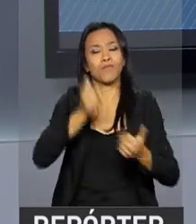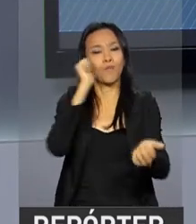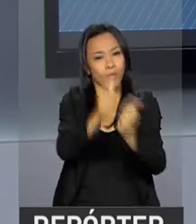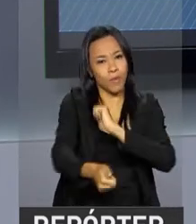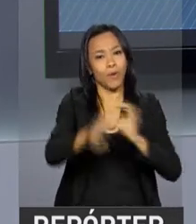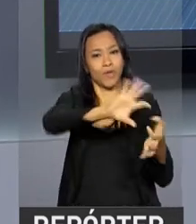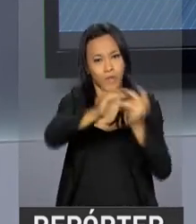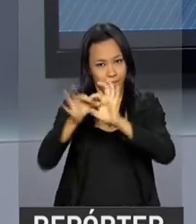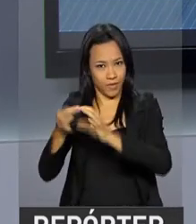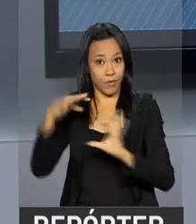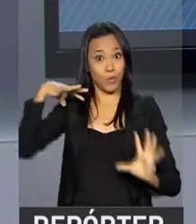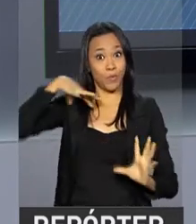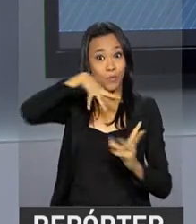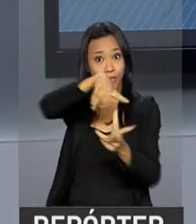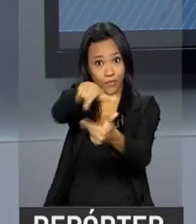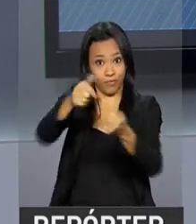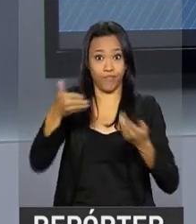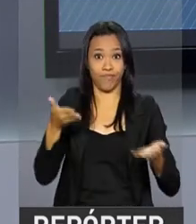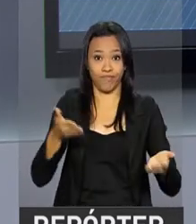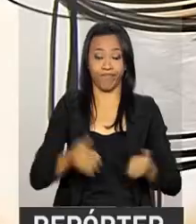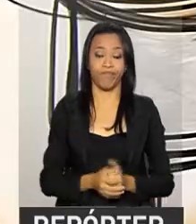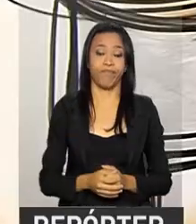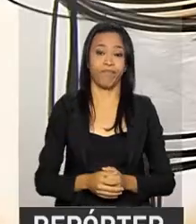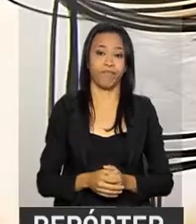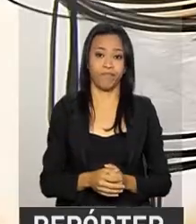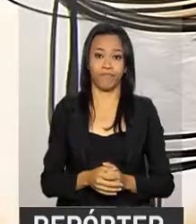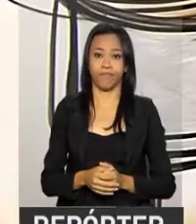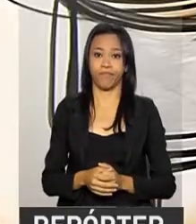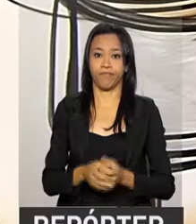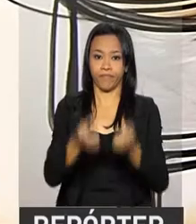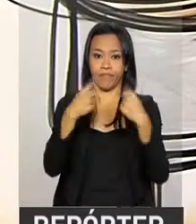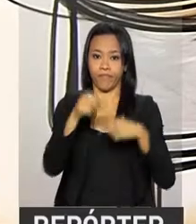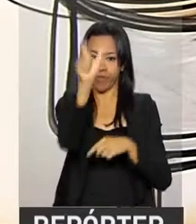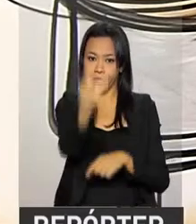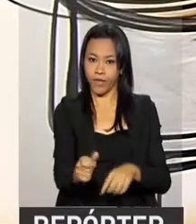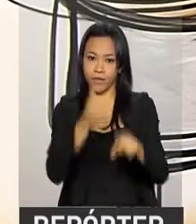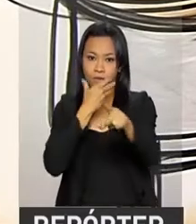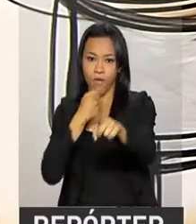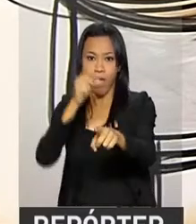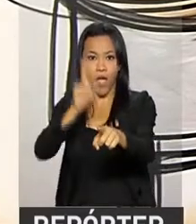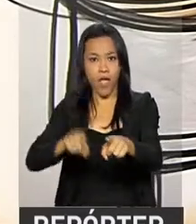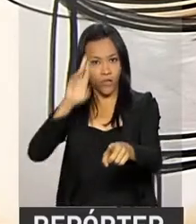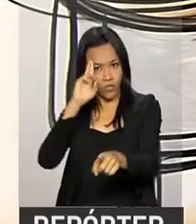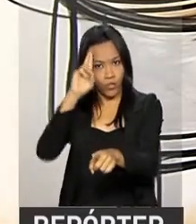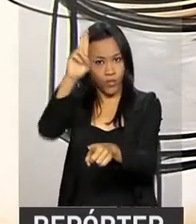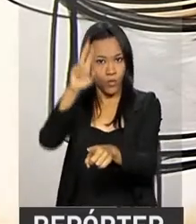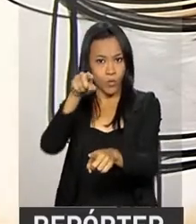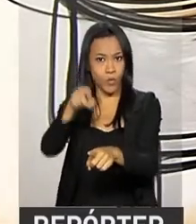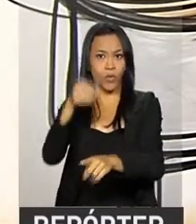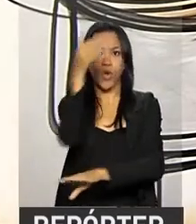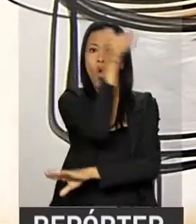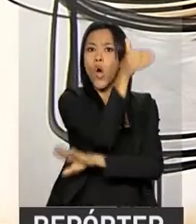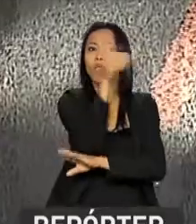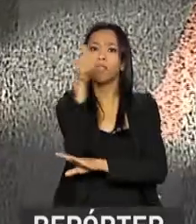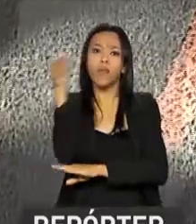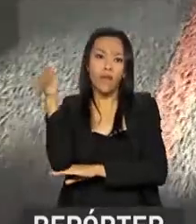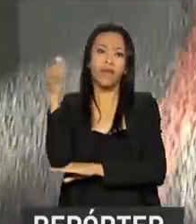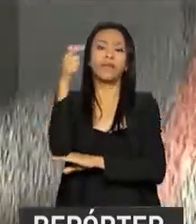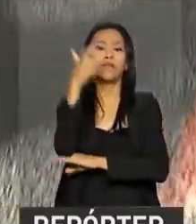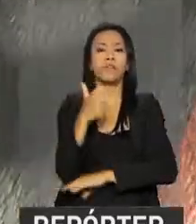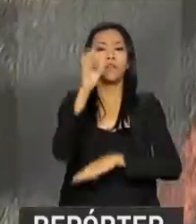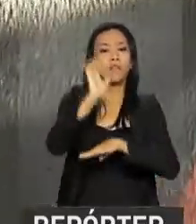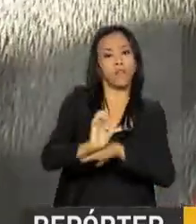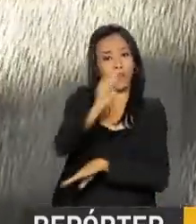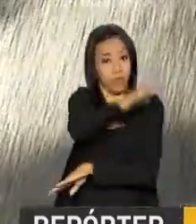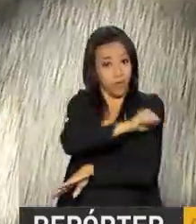esportivo do planeta luís domingo é diretor de uma rede de hotéis no rio de janeiro as